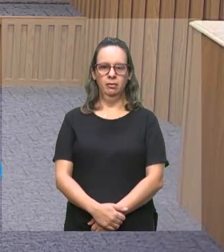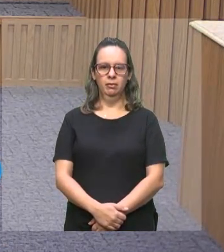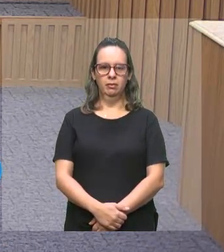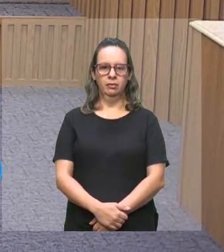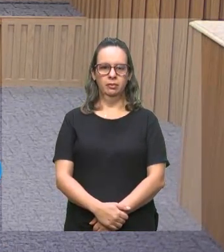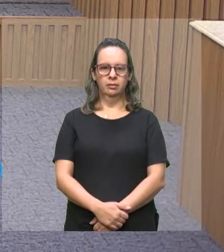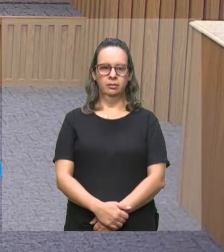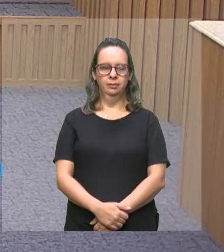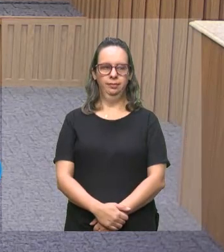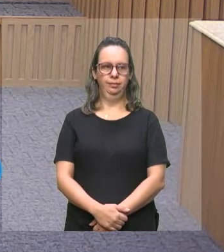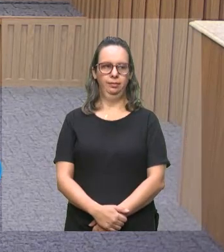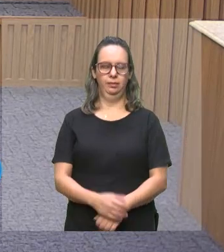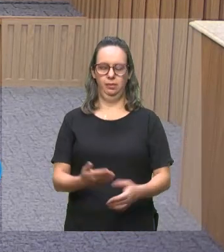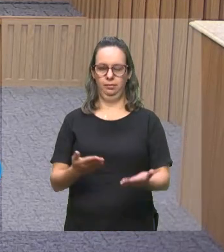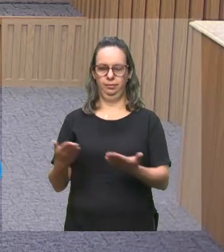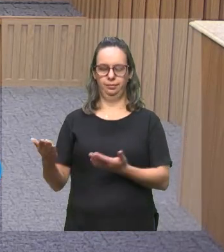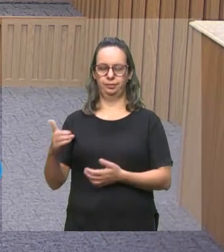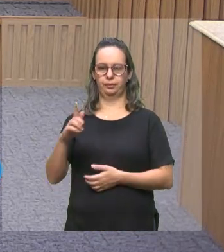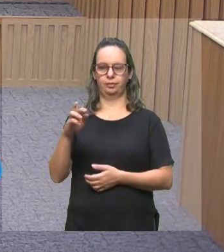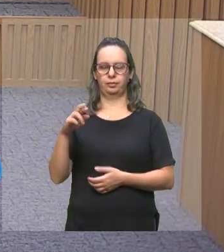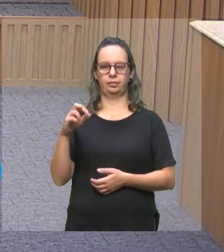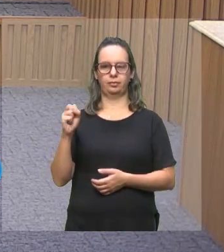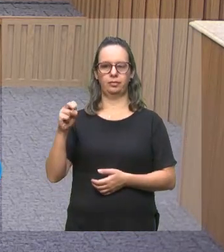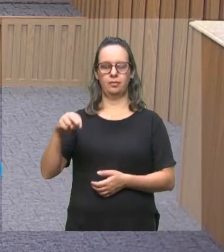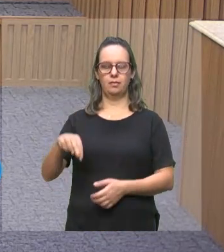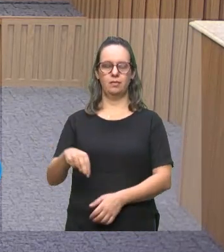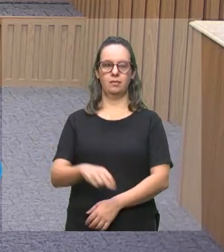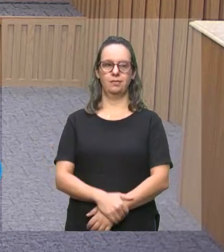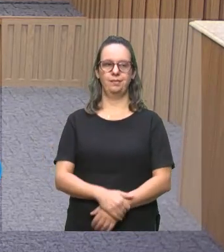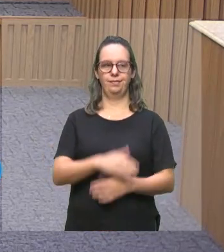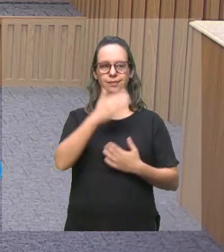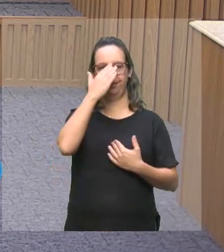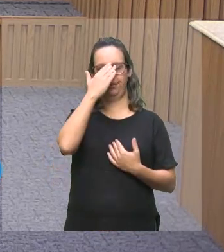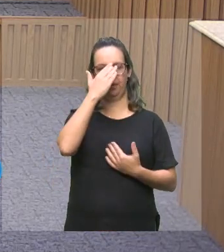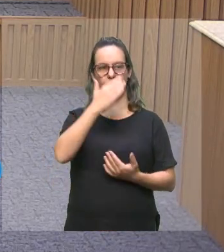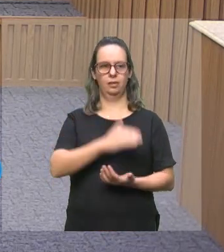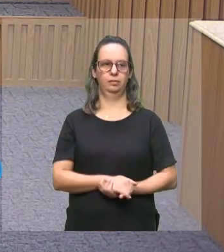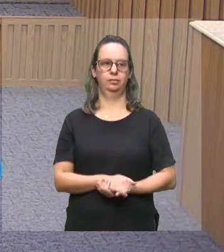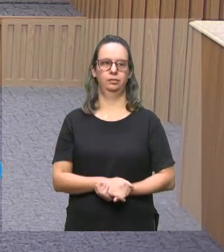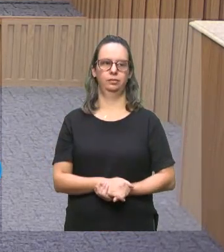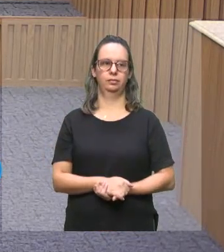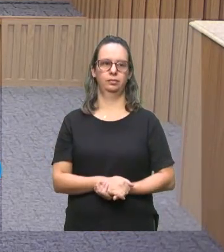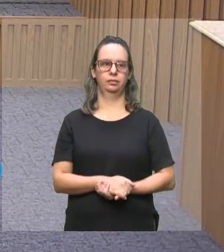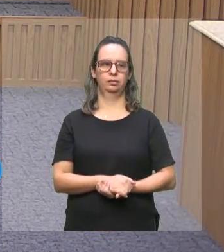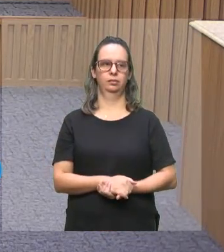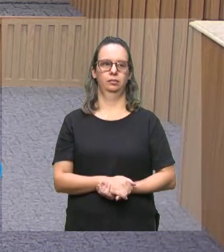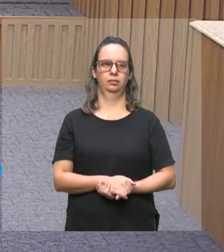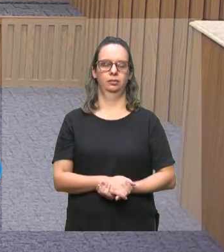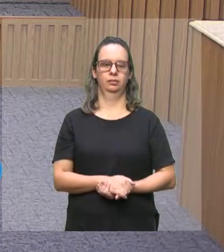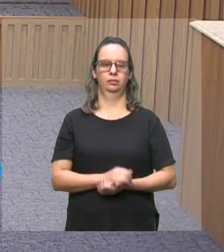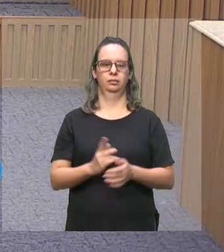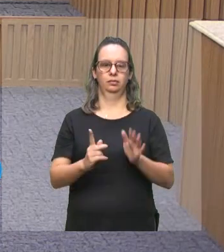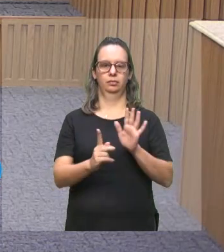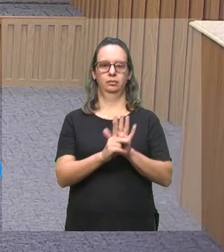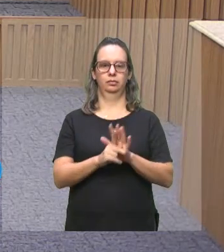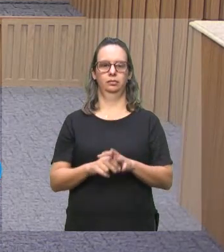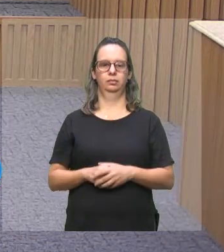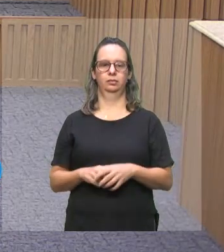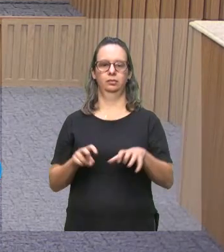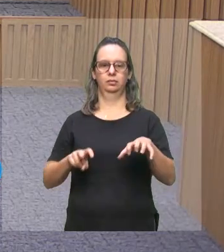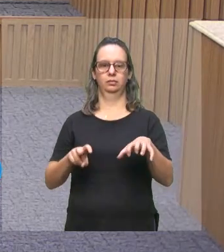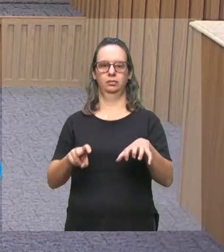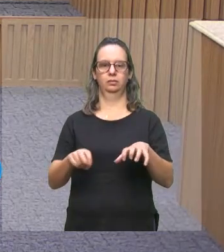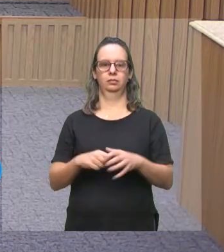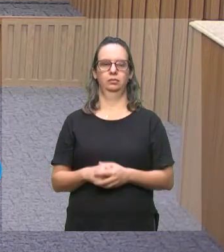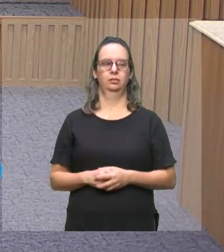Com a palavra, o vereador Gerson Alves. Obrigado, senhor presidente. Esse projeto da mesa diretora, como todo